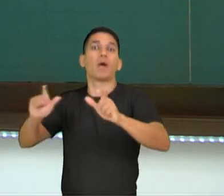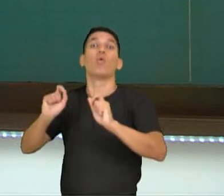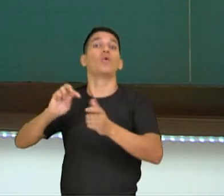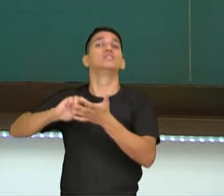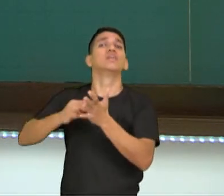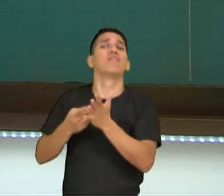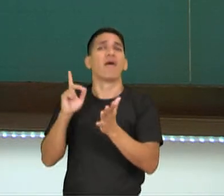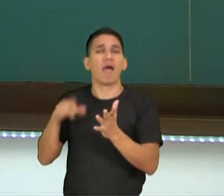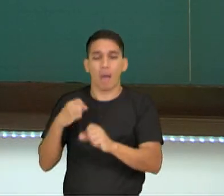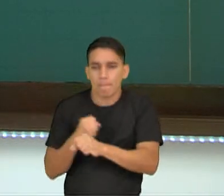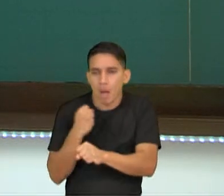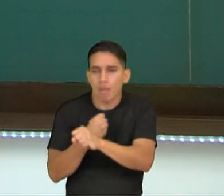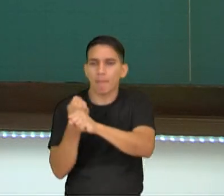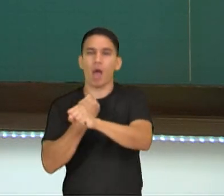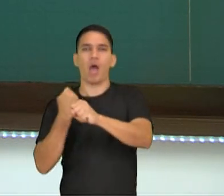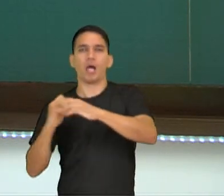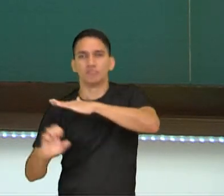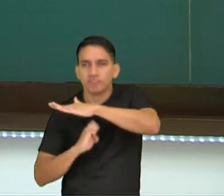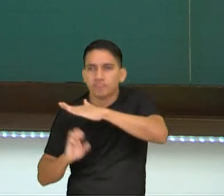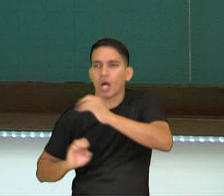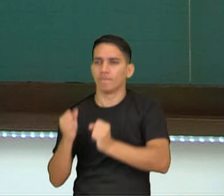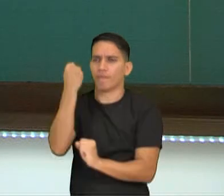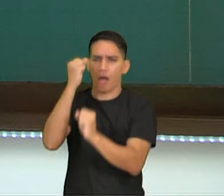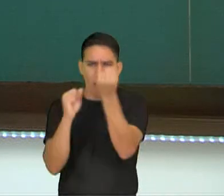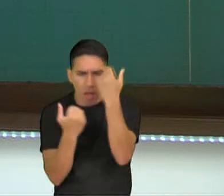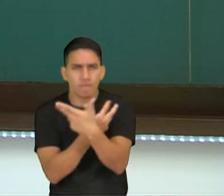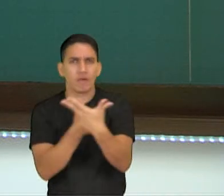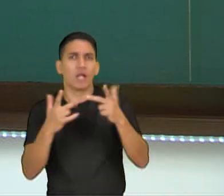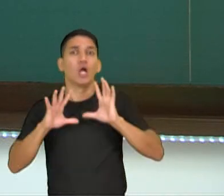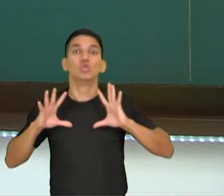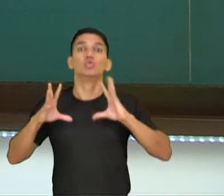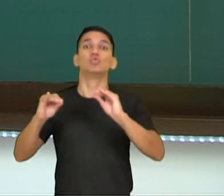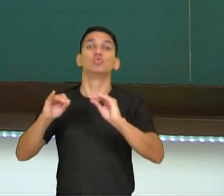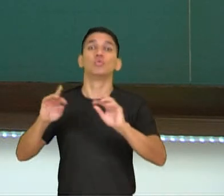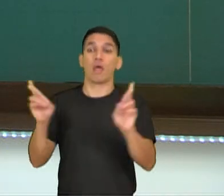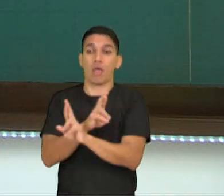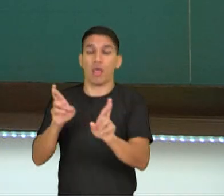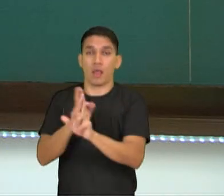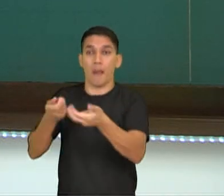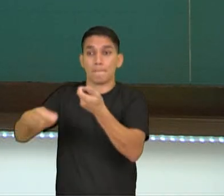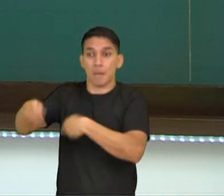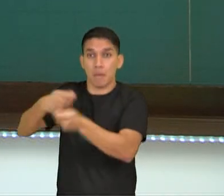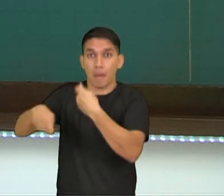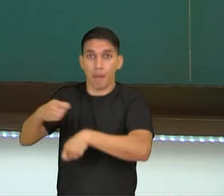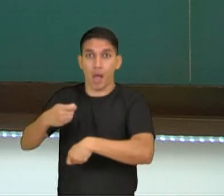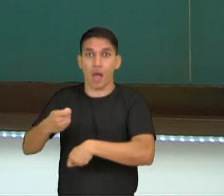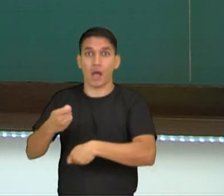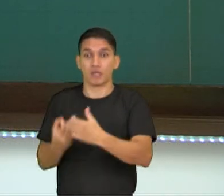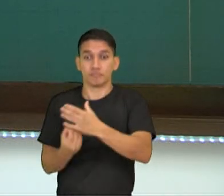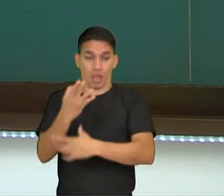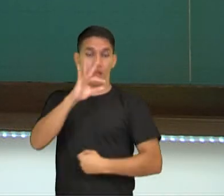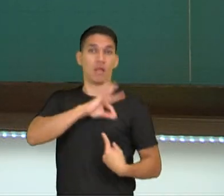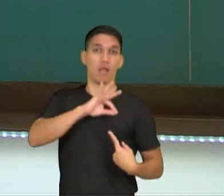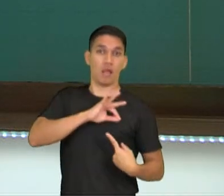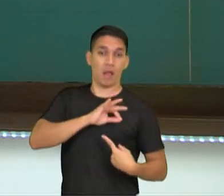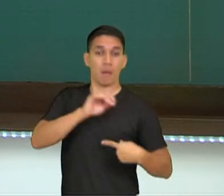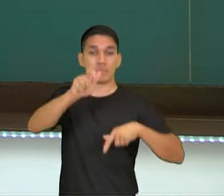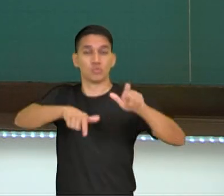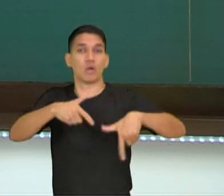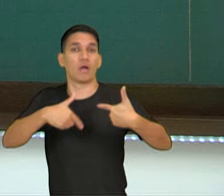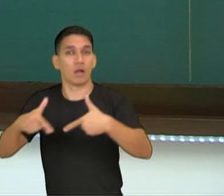de fábricas, de empresas, né? Tudo que mexe com a economia, que gera salário dos trabalhadores e